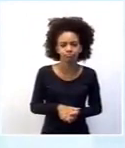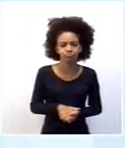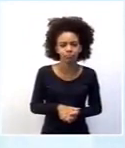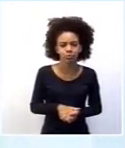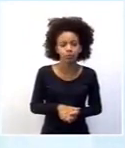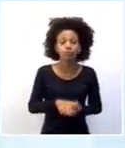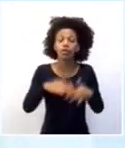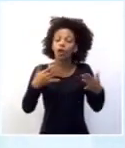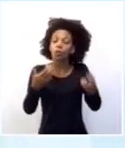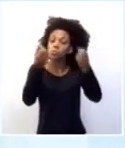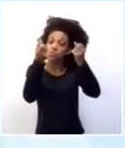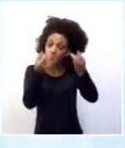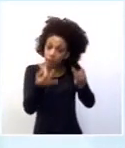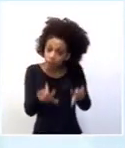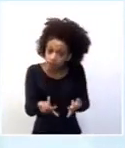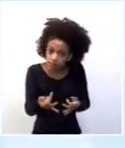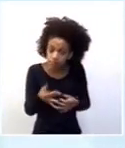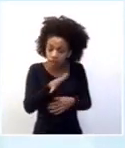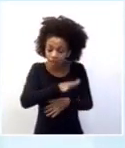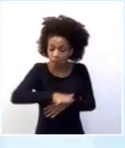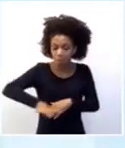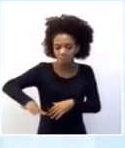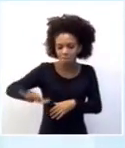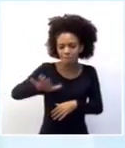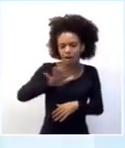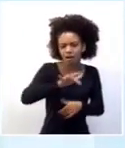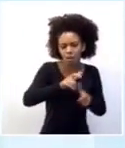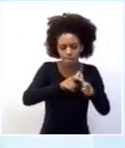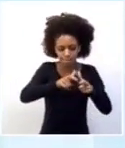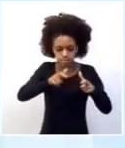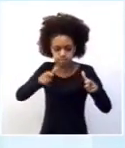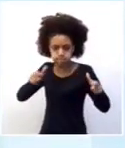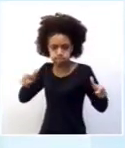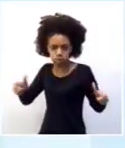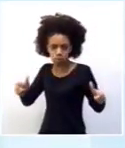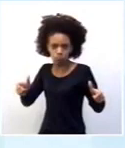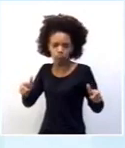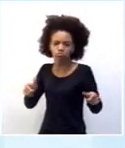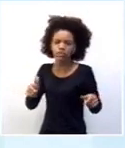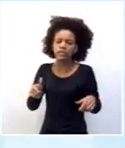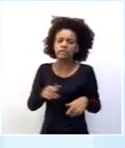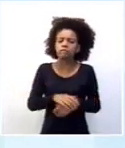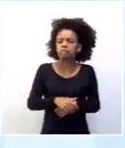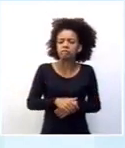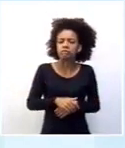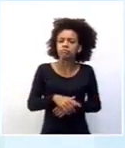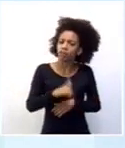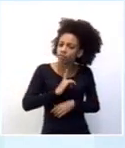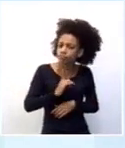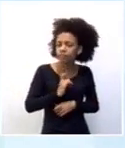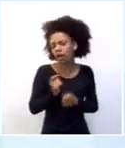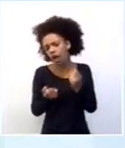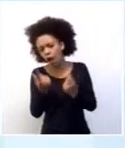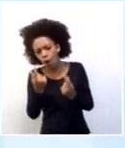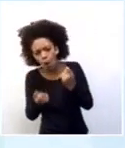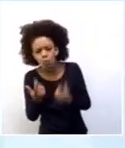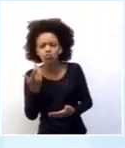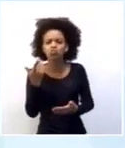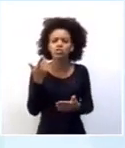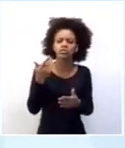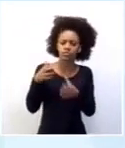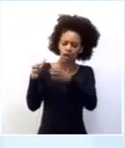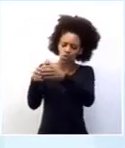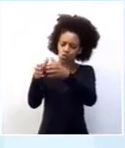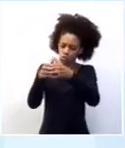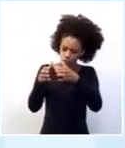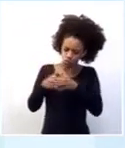Como eu falei para vocês, é uma área bem vasta que vai trabalhar a crescente fértil e vão existir algumas civilizações, alguns povos que